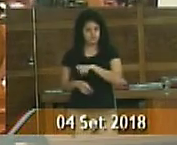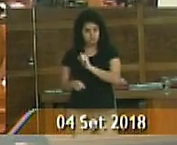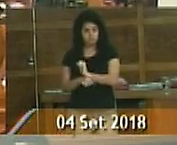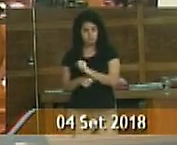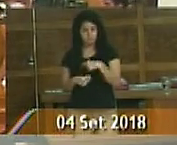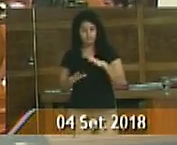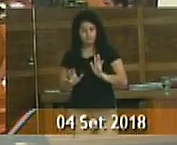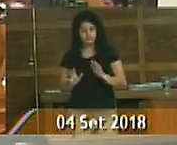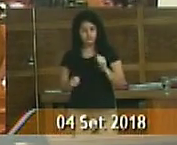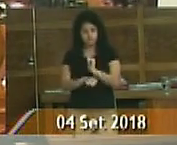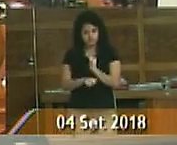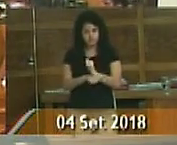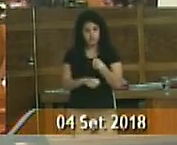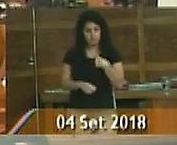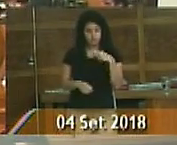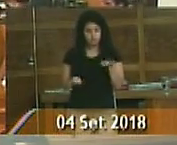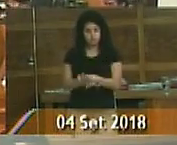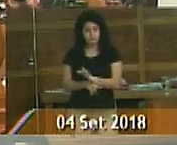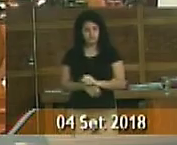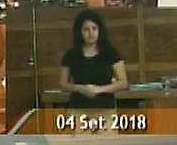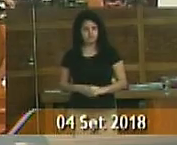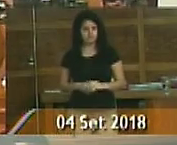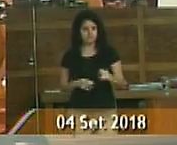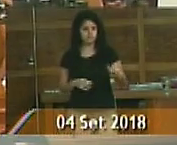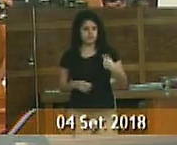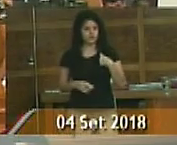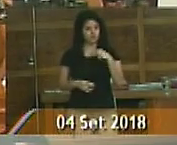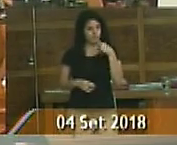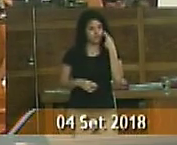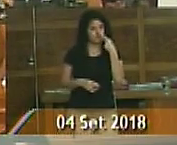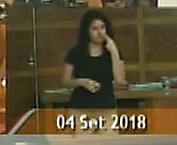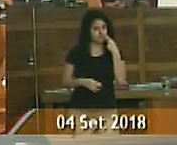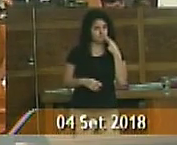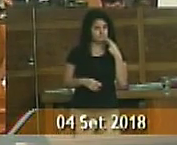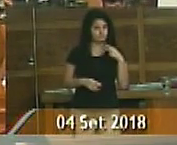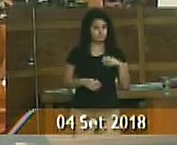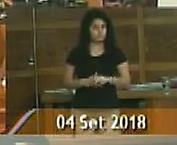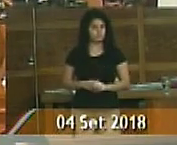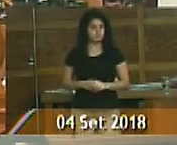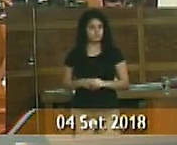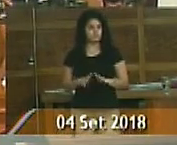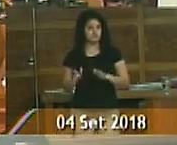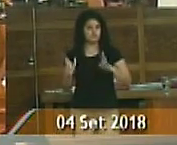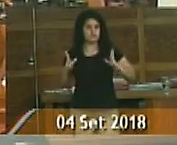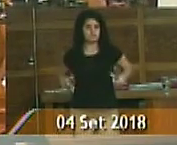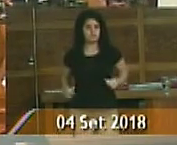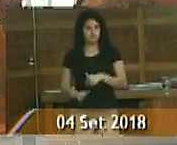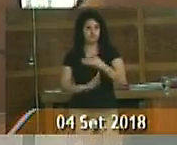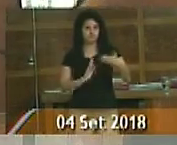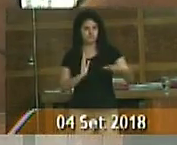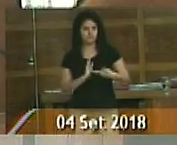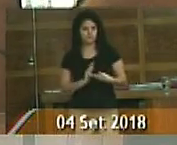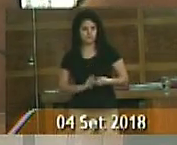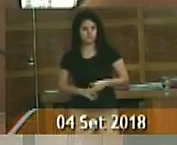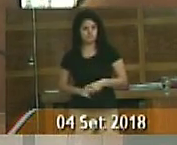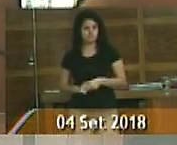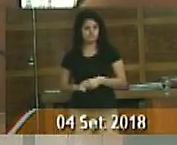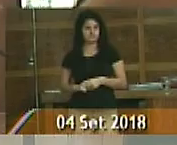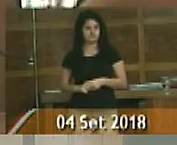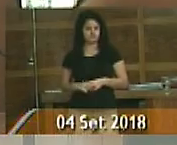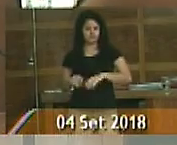deixa eu terminar. É, mas interessante, eu estou falando... Está linda, limparam tudinho, está tudo